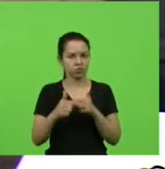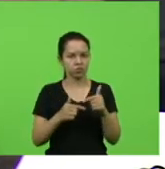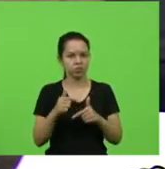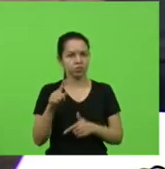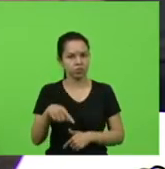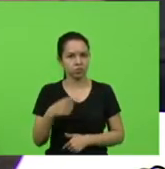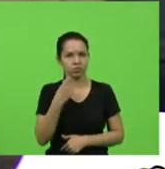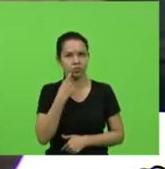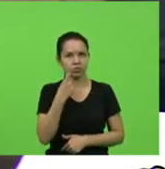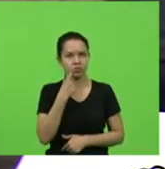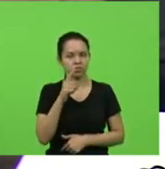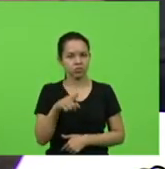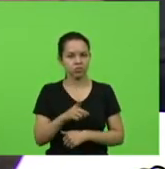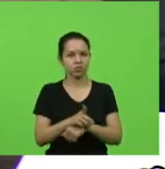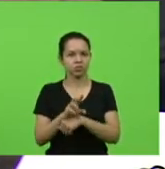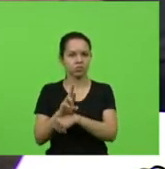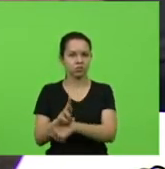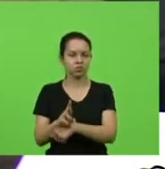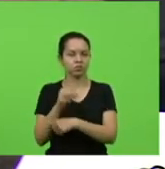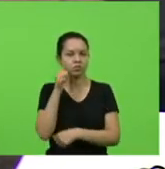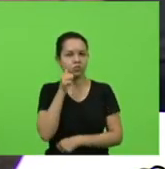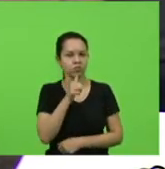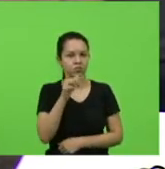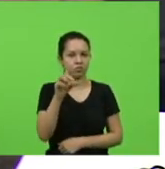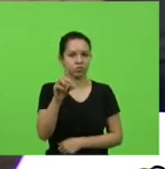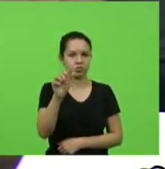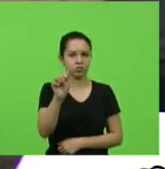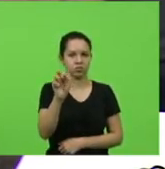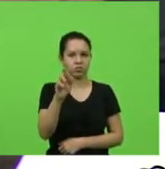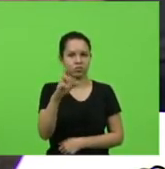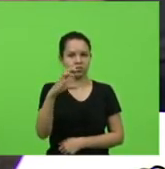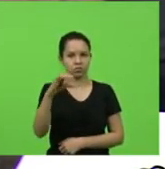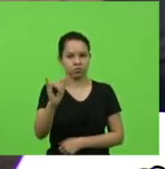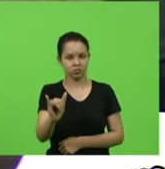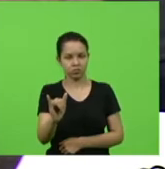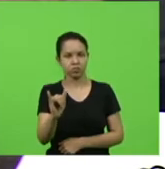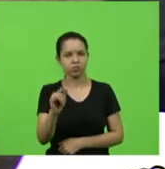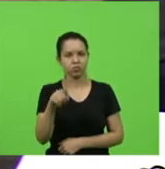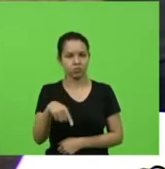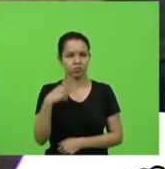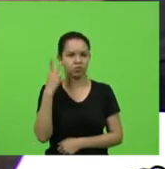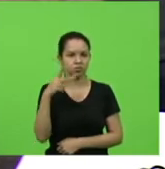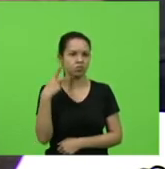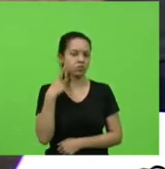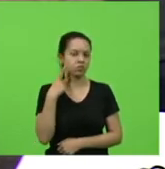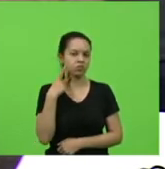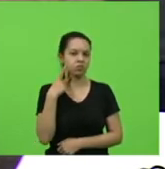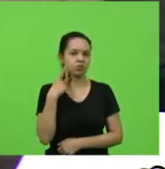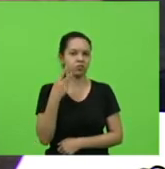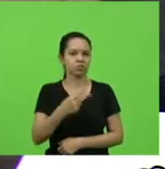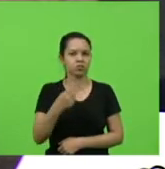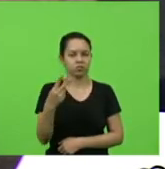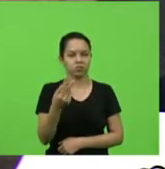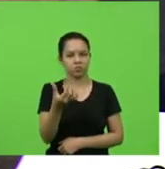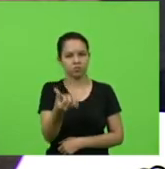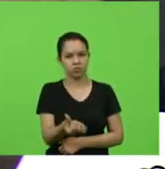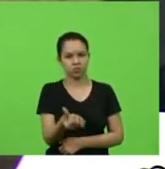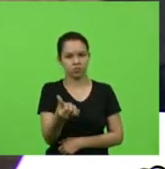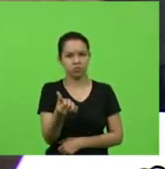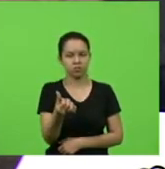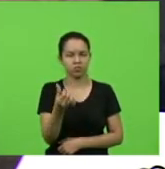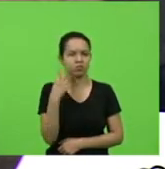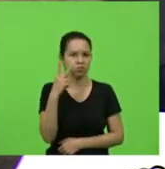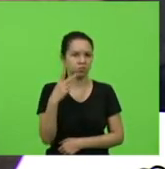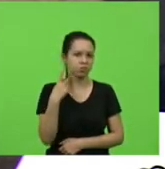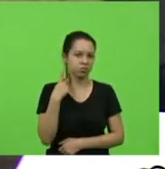refiro à doutora Darcy Blatt, que é justamente a promotora titular da 26ª Promotoria da Capital,